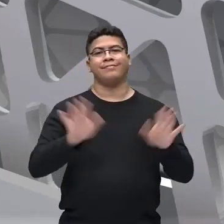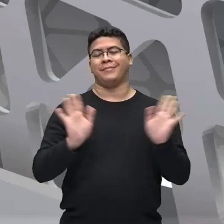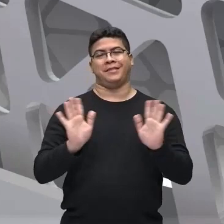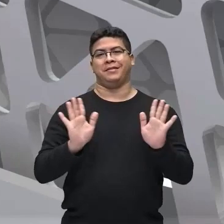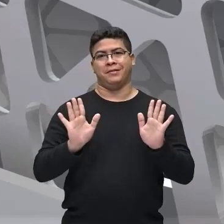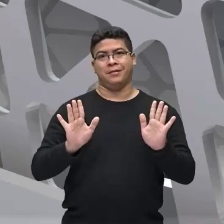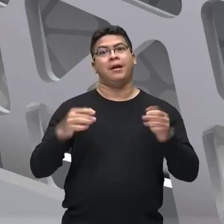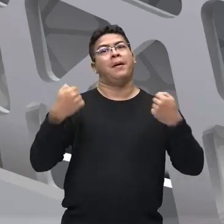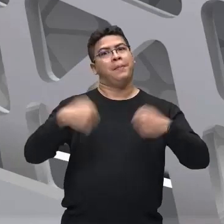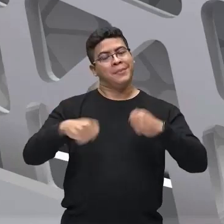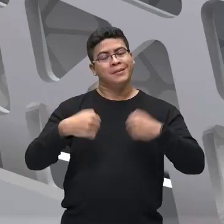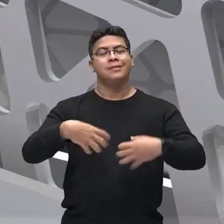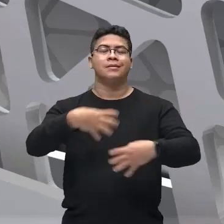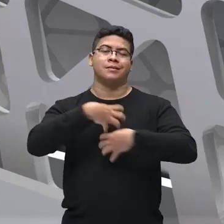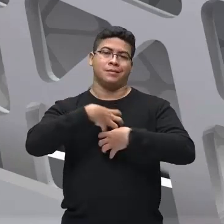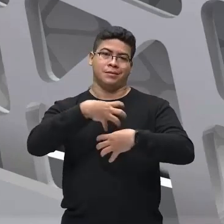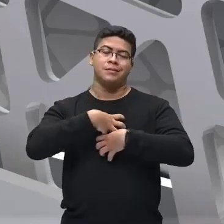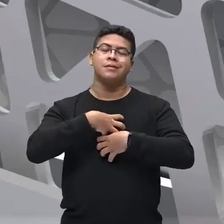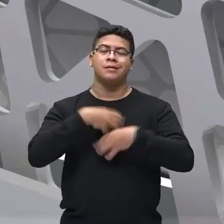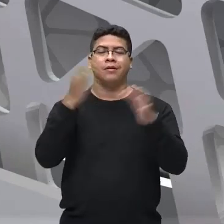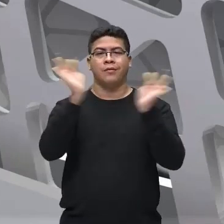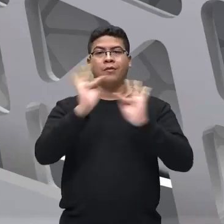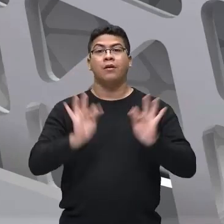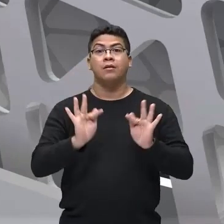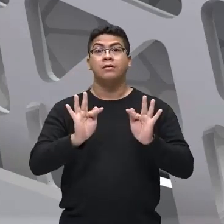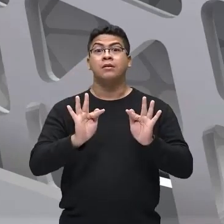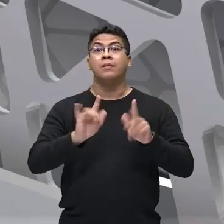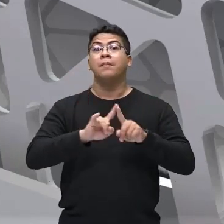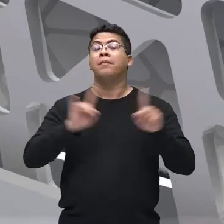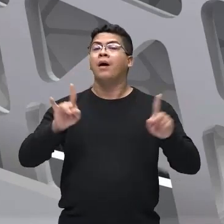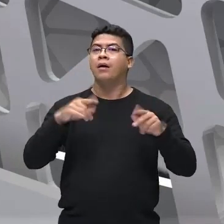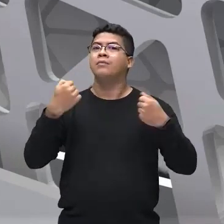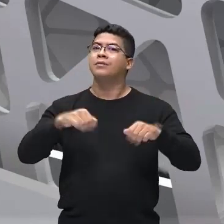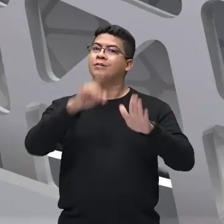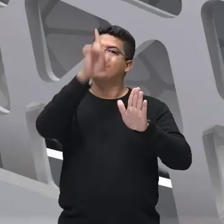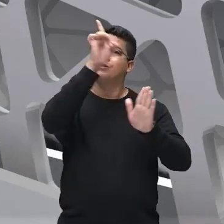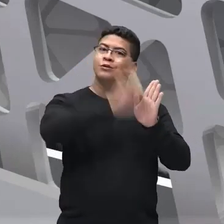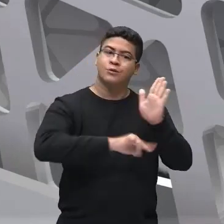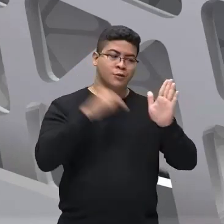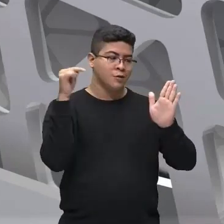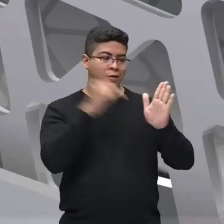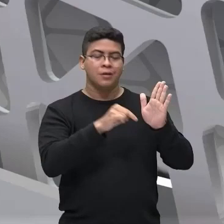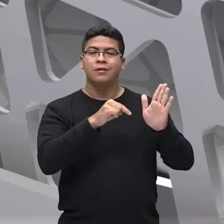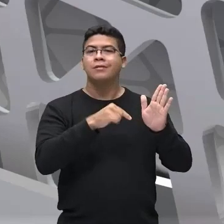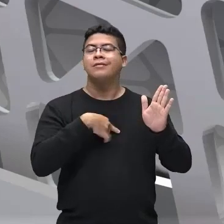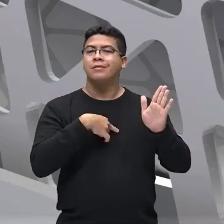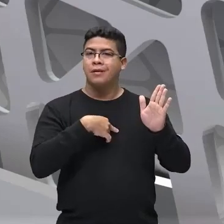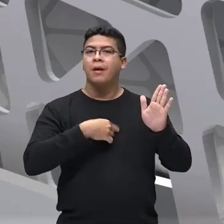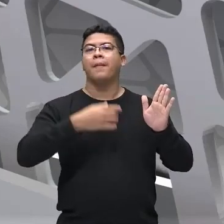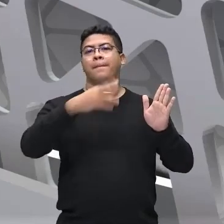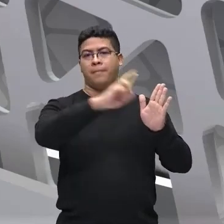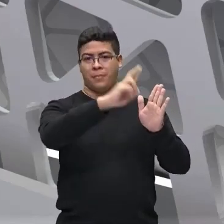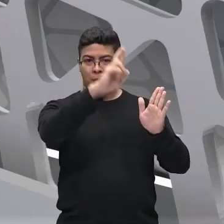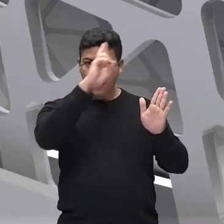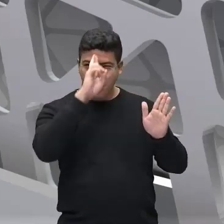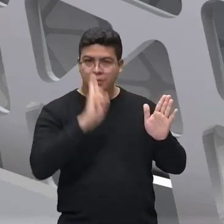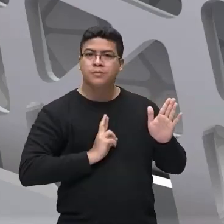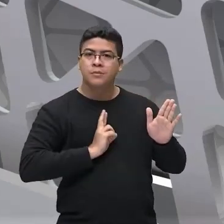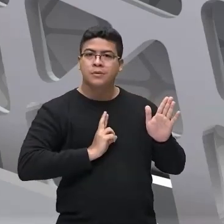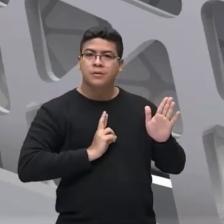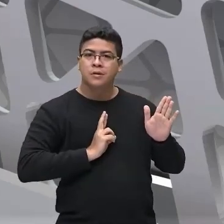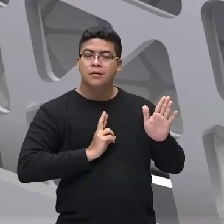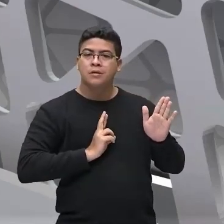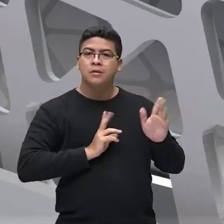felicidade se ele é agredido na sua escolha religiosa, se ele é agredido no seu livre-arbítrio, se ele é agredido